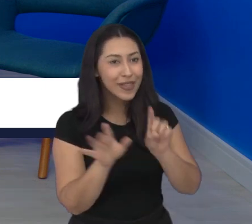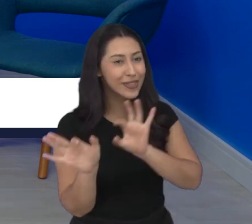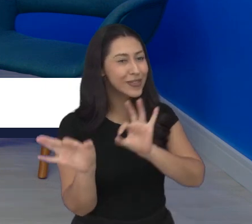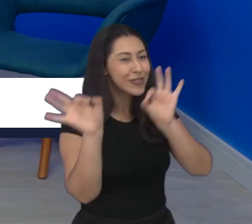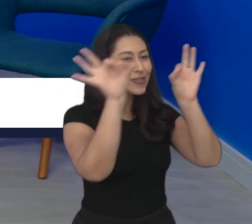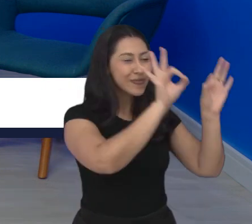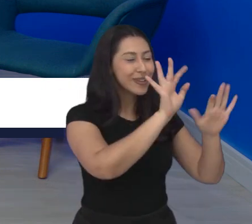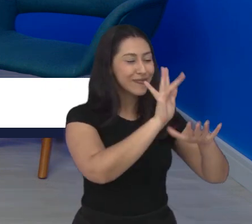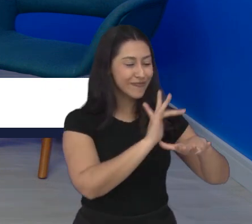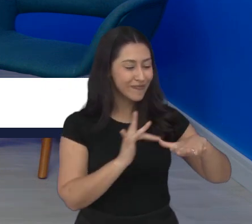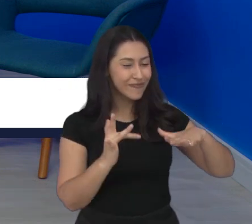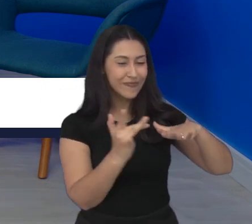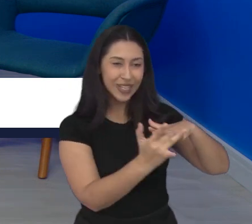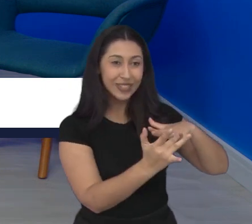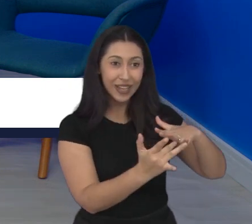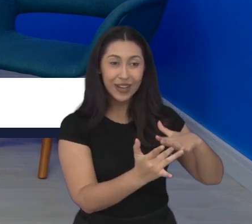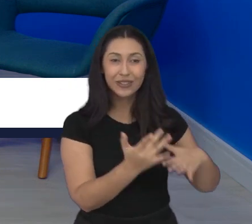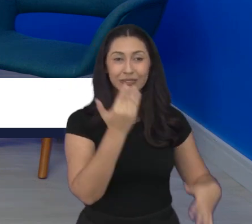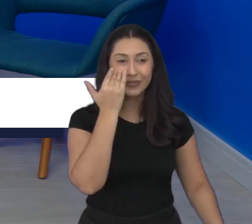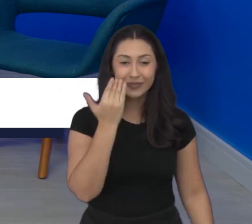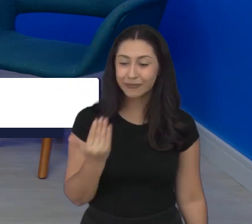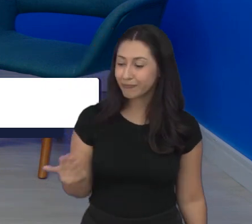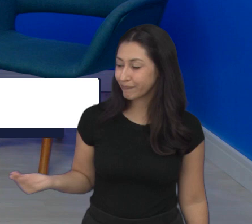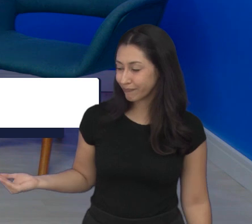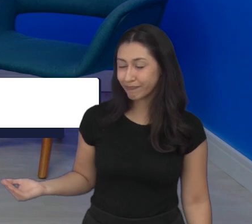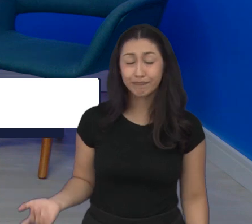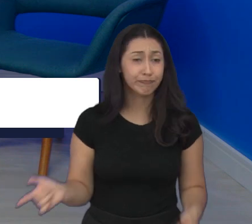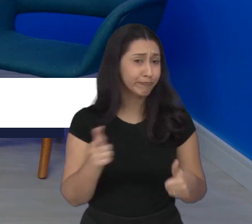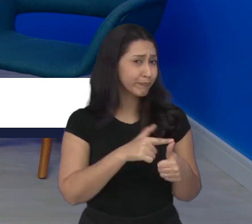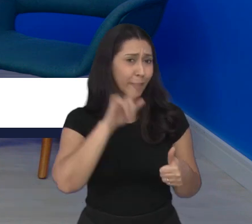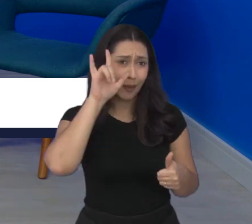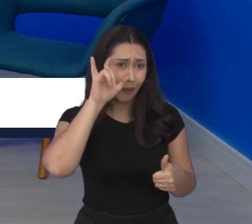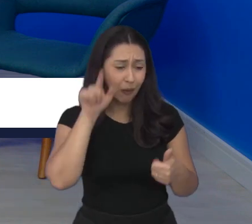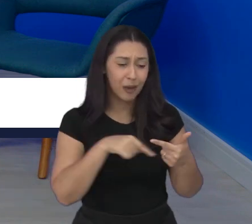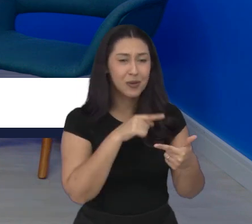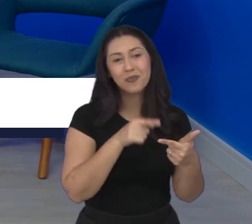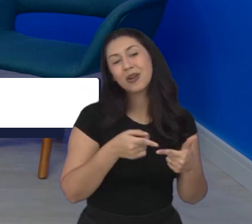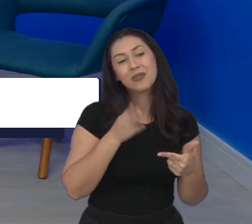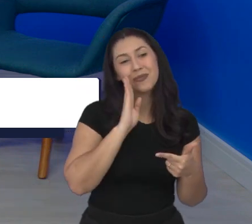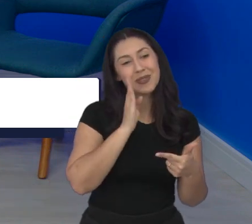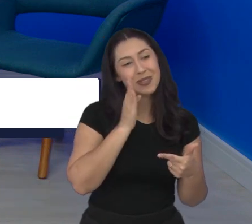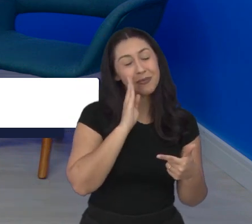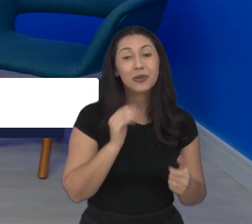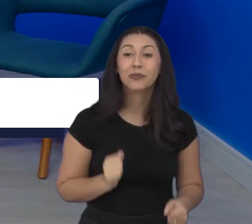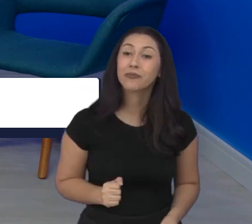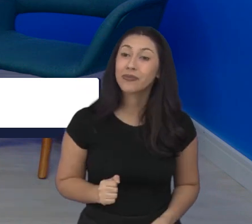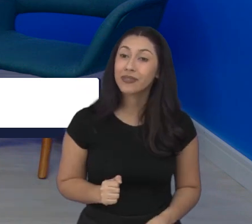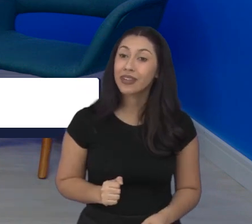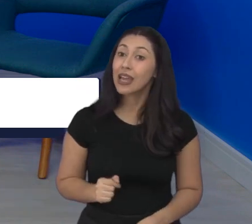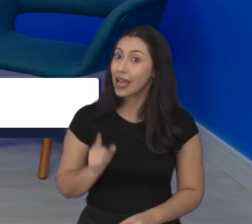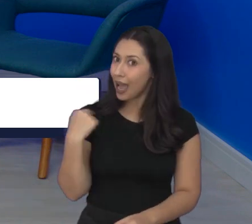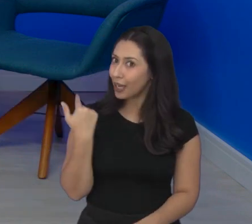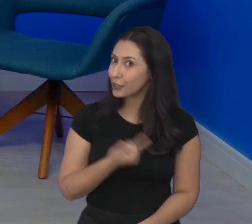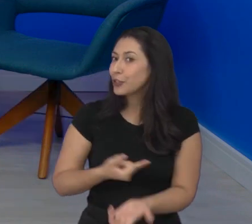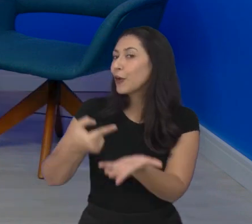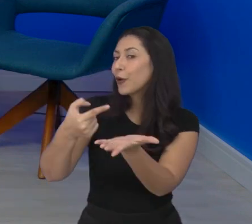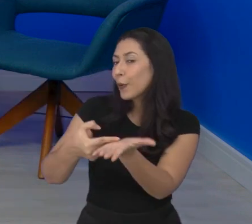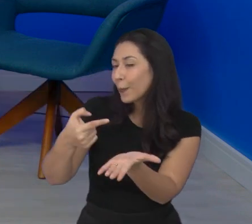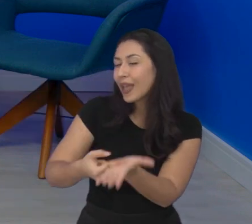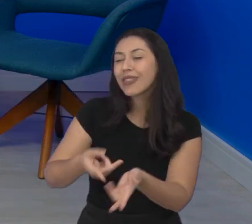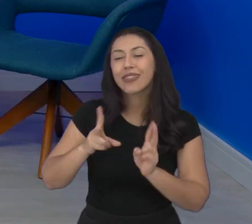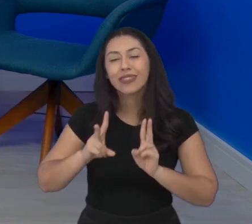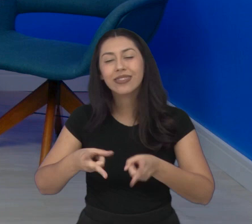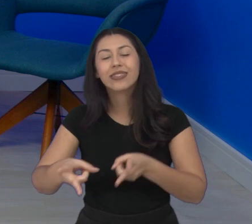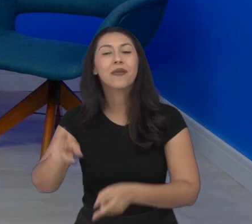youtube.com/tvcâmarasjc. Você também pode nos acompanhar pelas redes sociais, @tvcâmarasjc, aí vale tanto para o Instagram quanto para o Facebook. E a gente